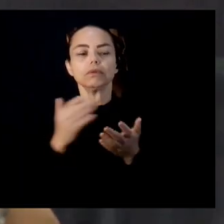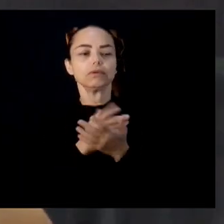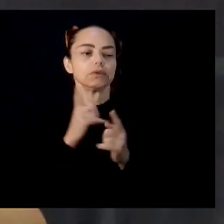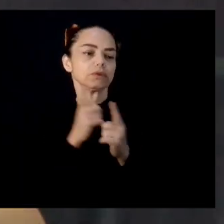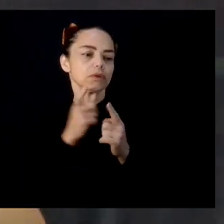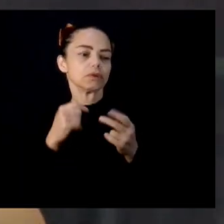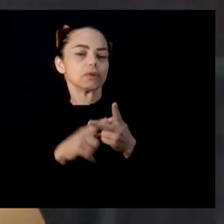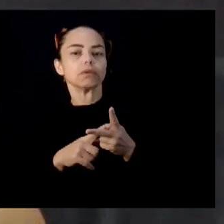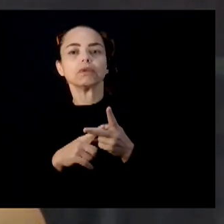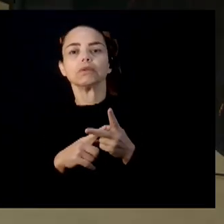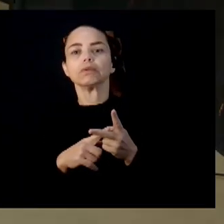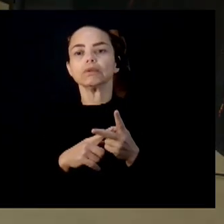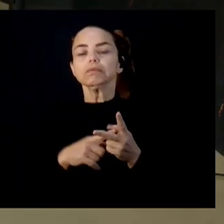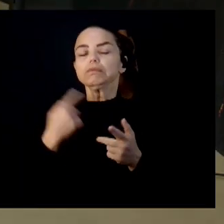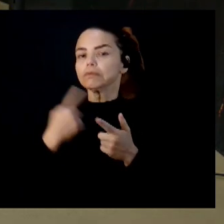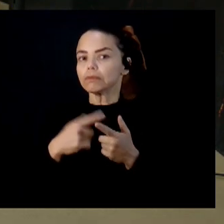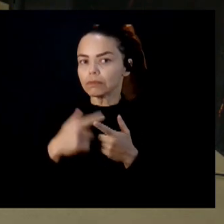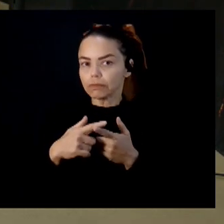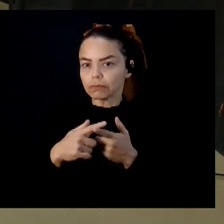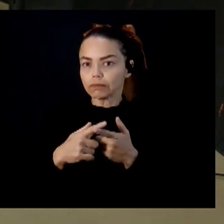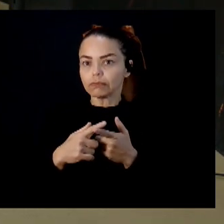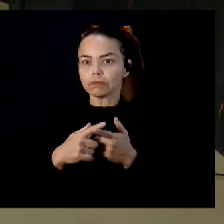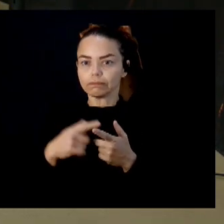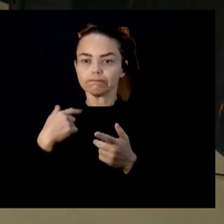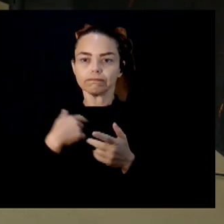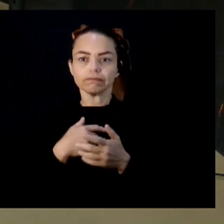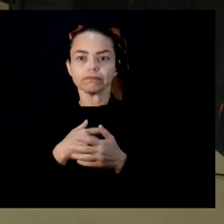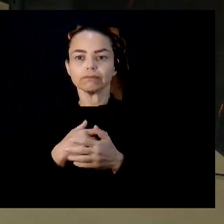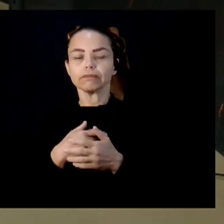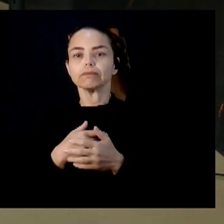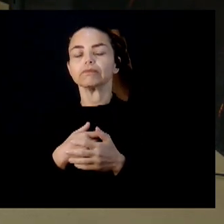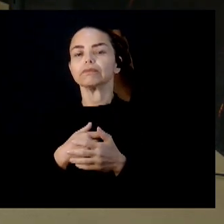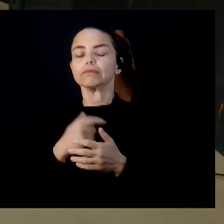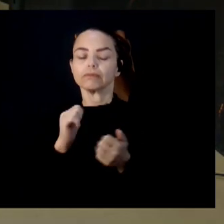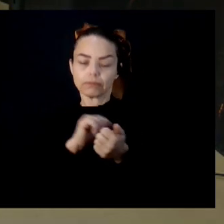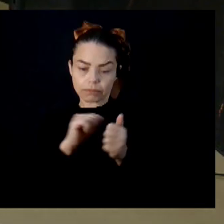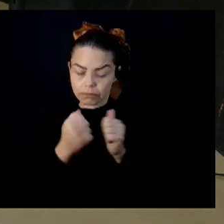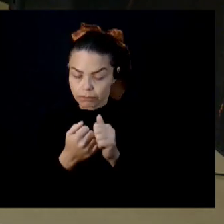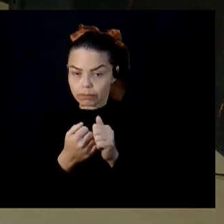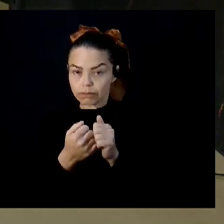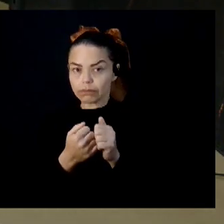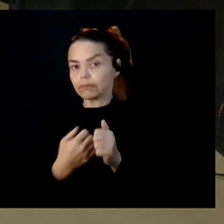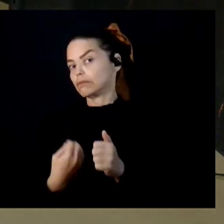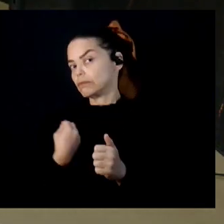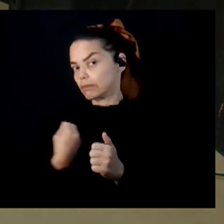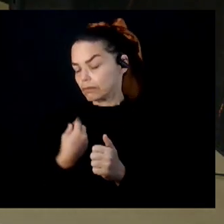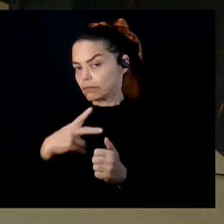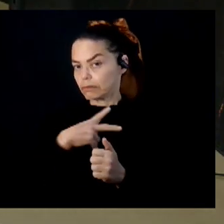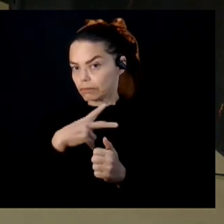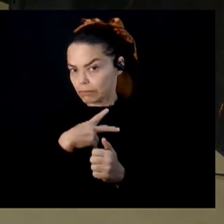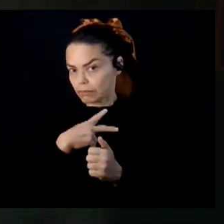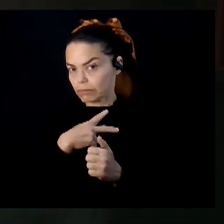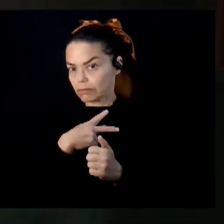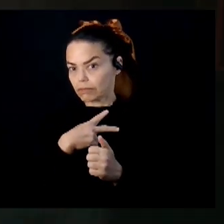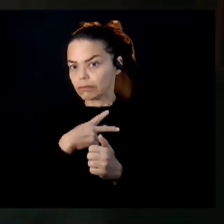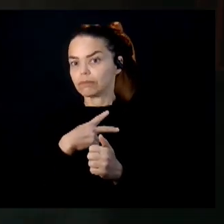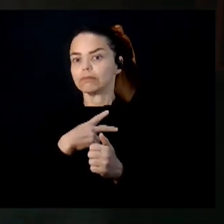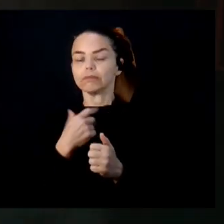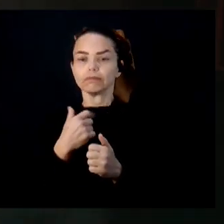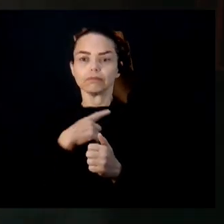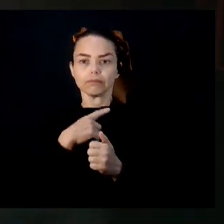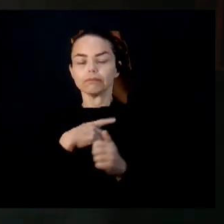começo... Assim, porque você tem que, inclusive, readaptar a sua vida pessoal para ter momentos